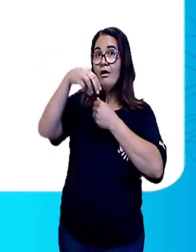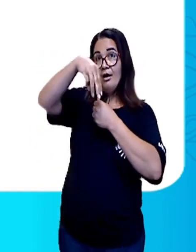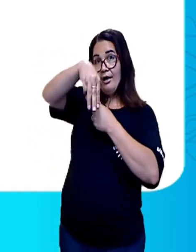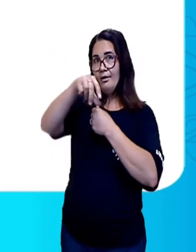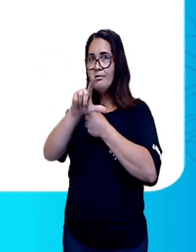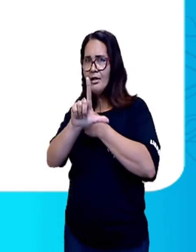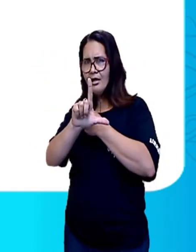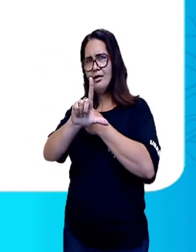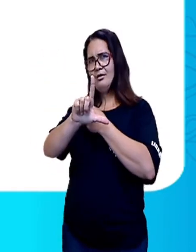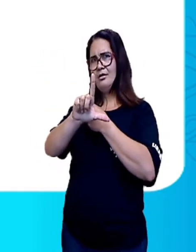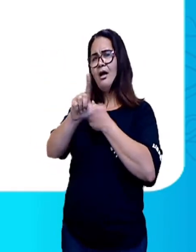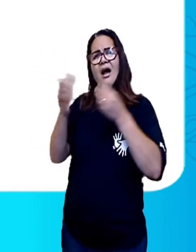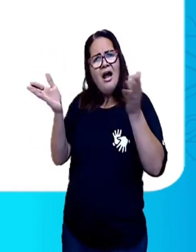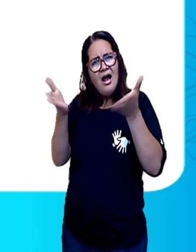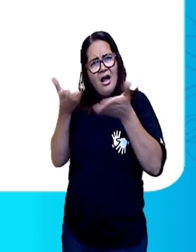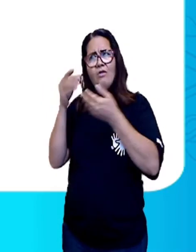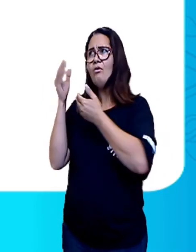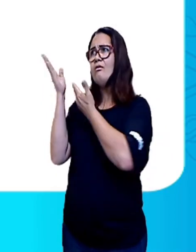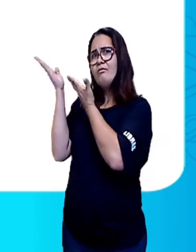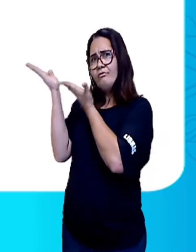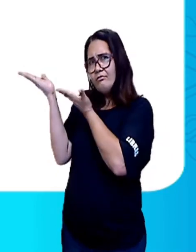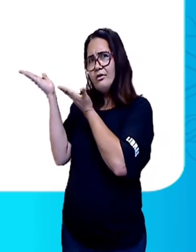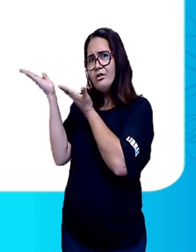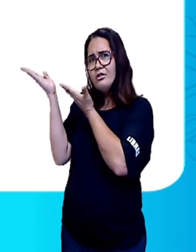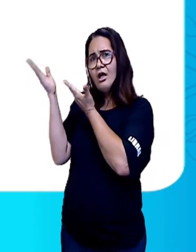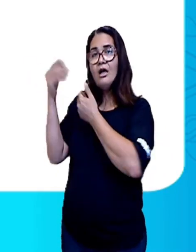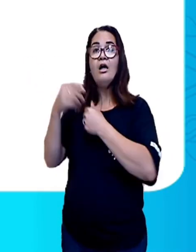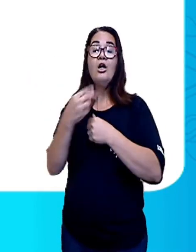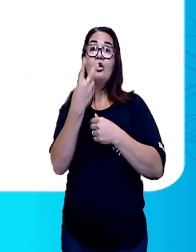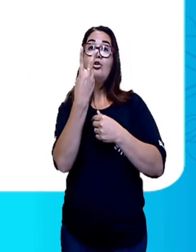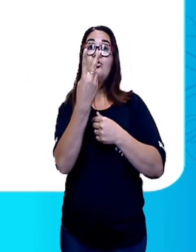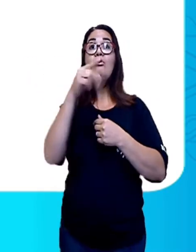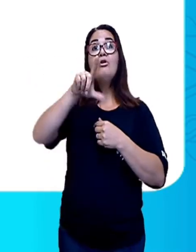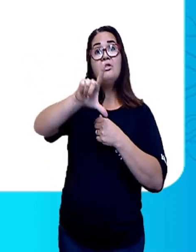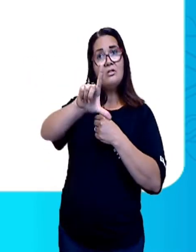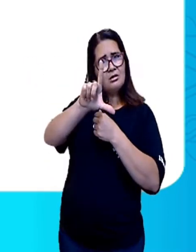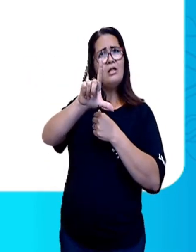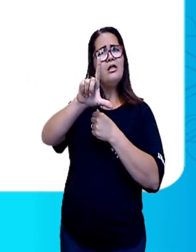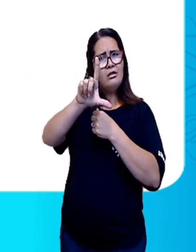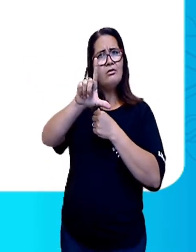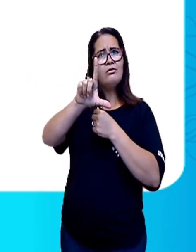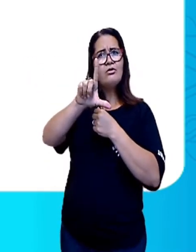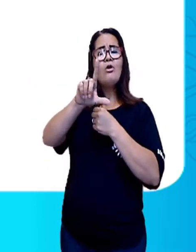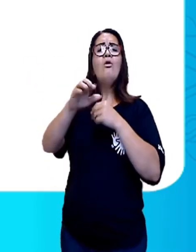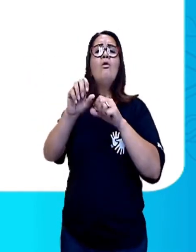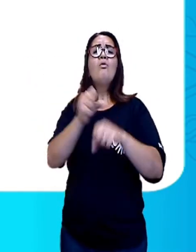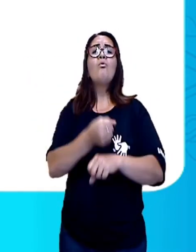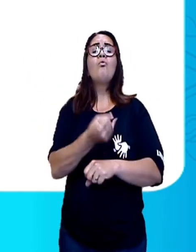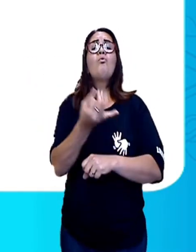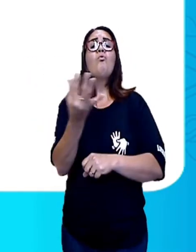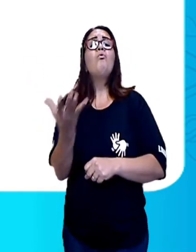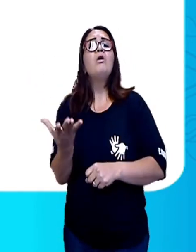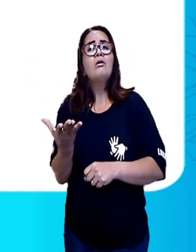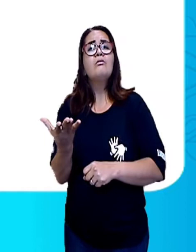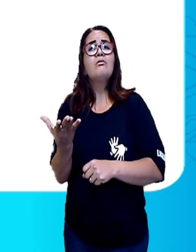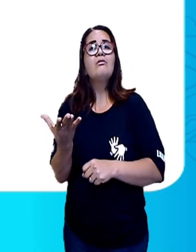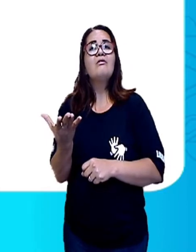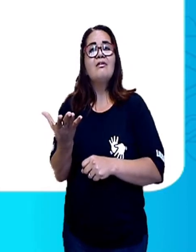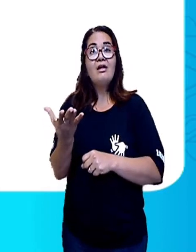Agora, 2 litros, eu posso dizer que dentro desse recipiente eu contém